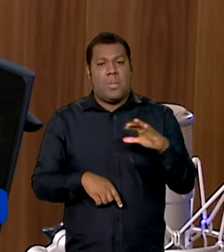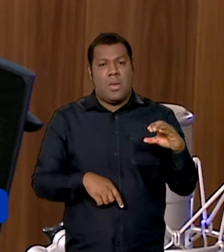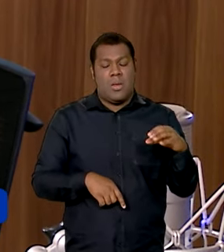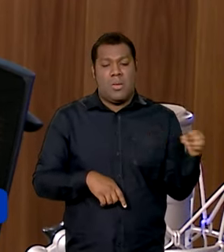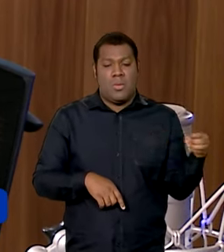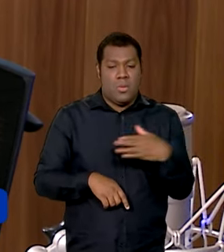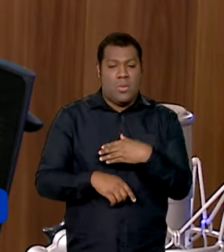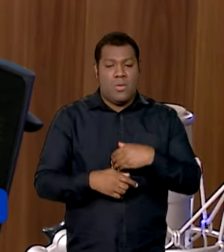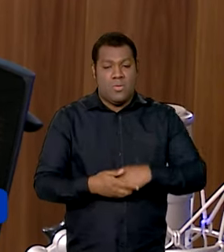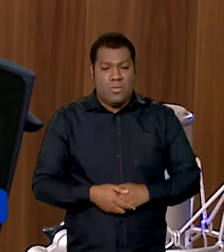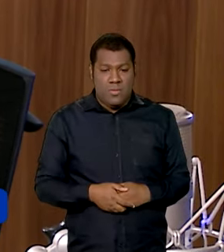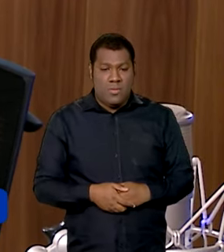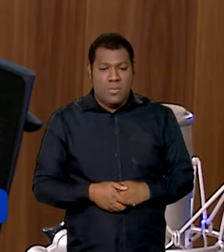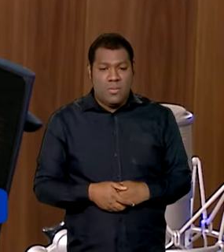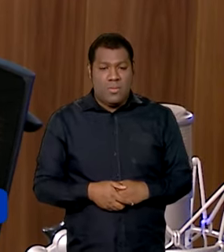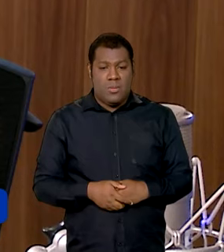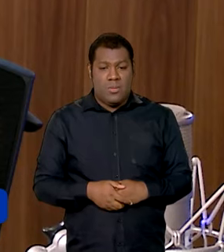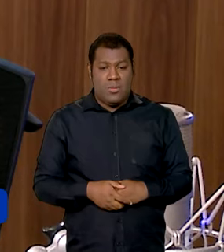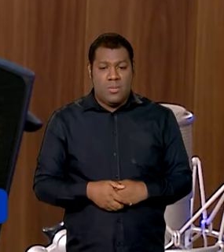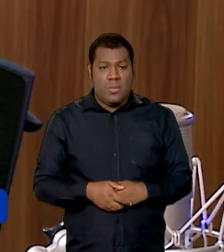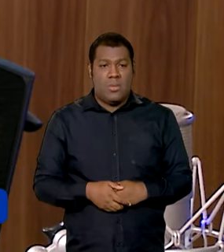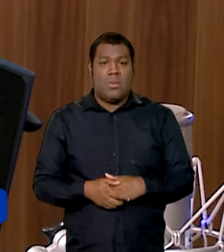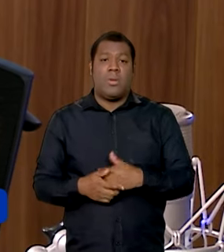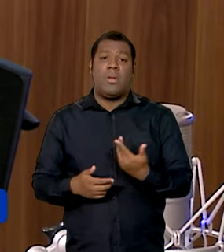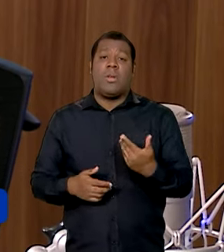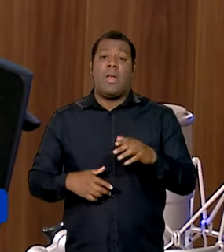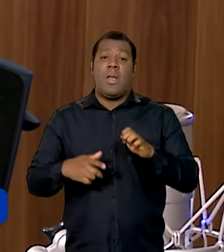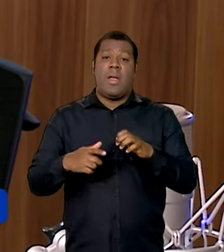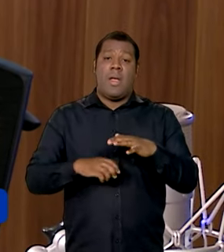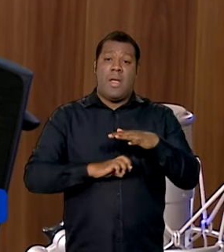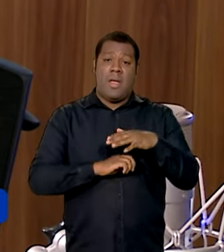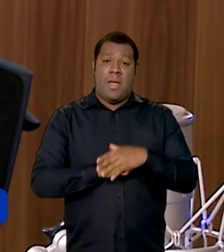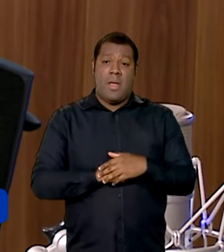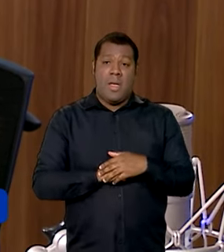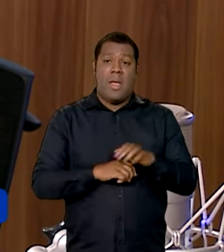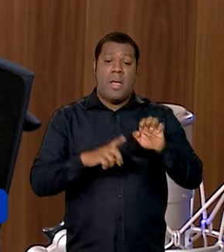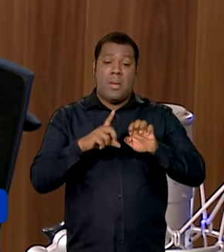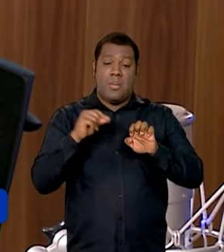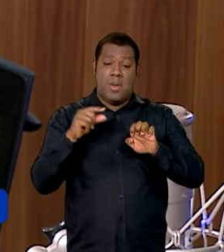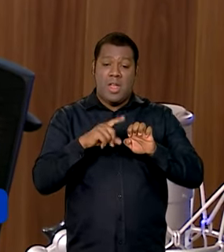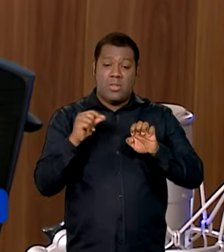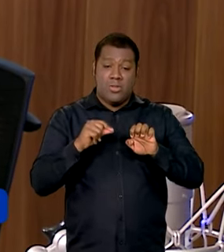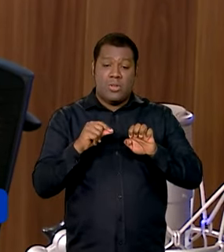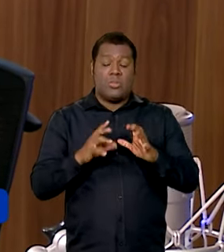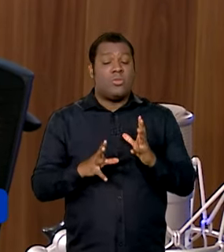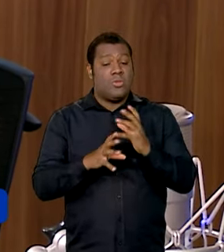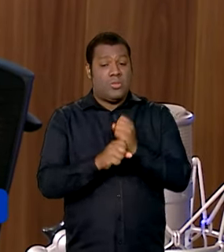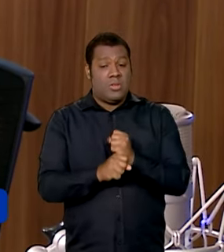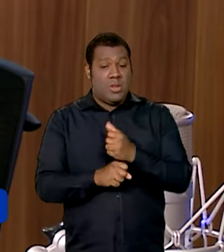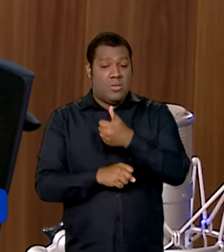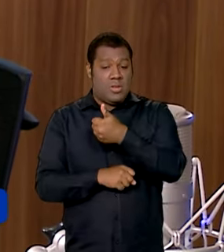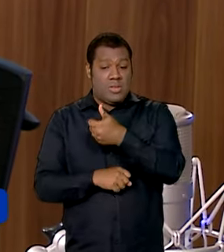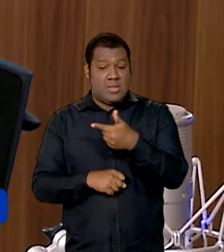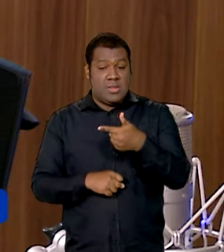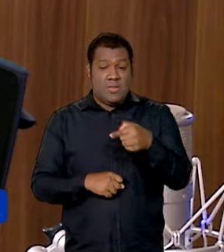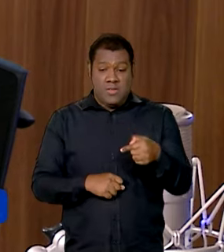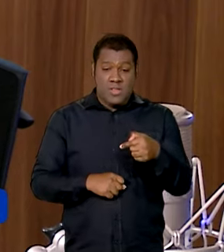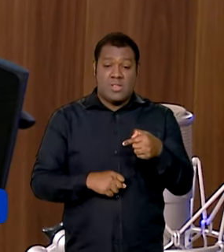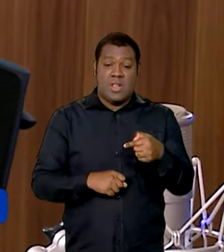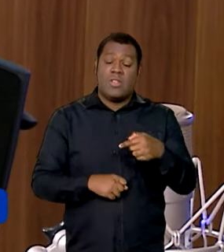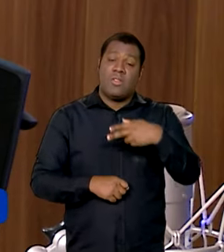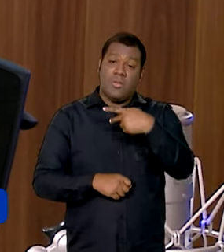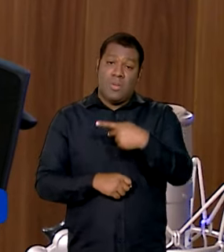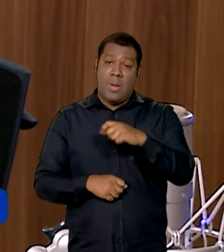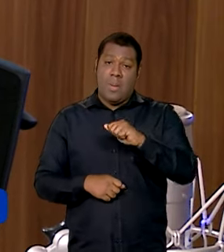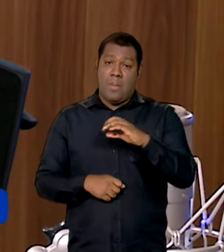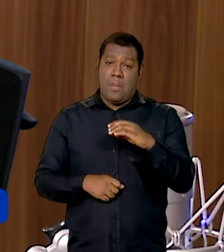são aproximadamente 127 Empreendimentos eh que estão assegurados no Novo Pack que dizem respeito